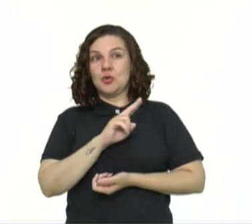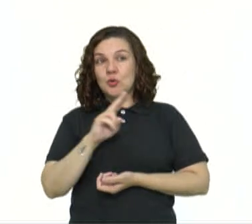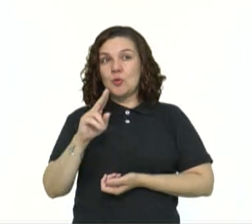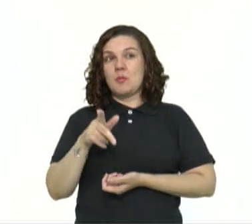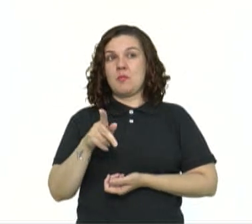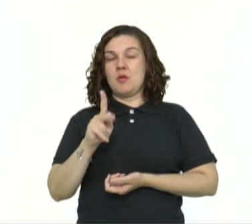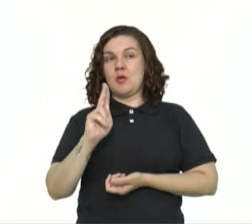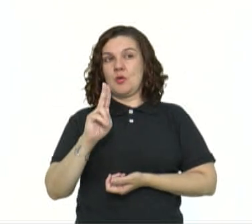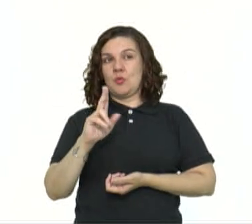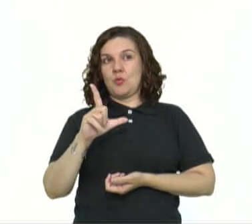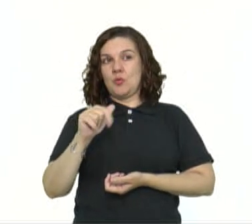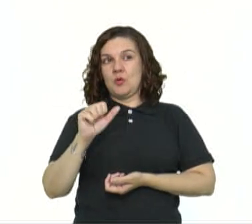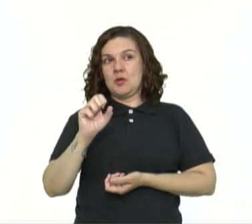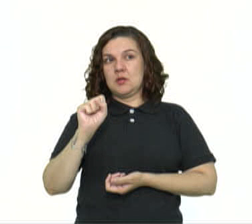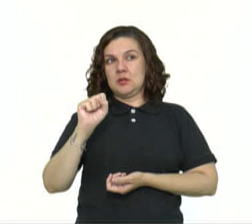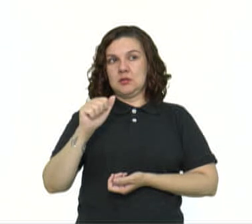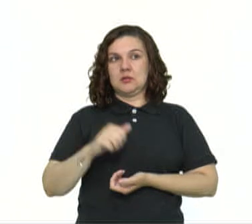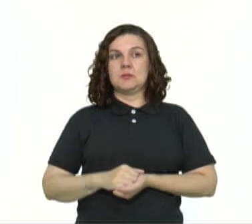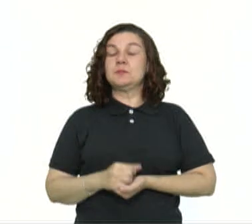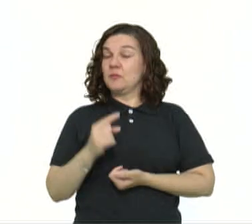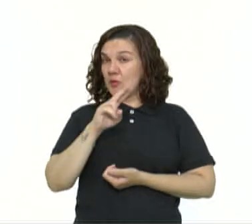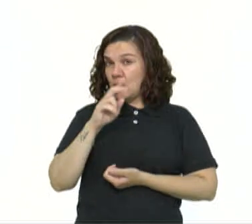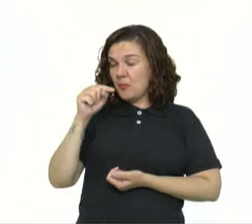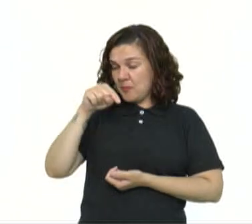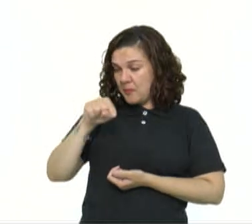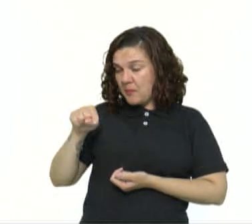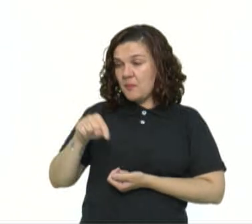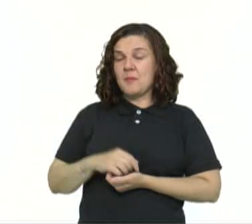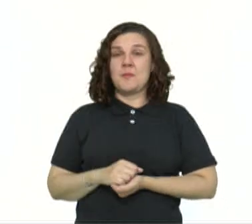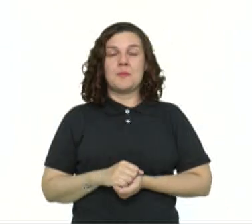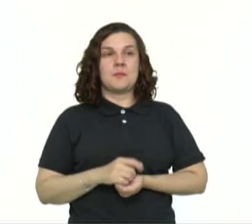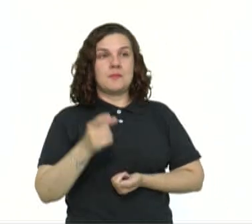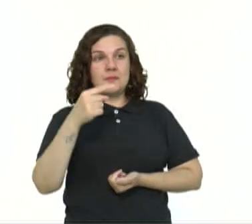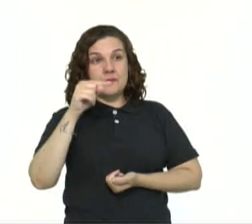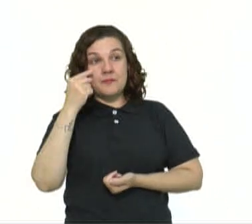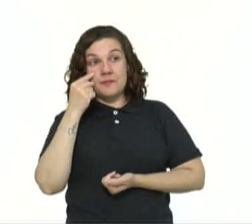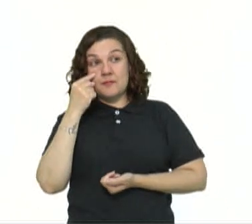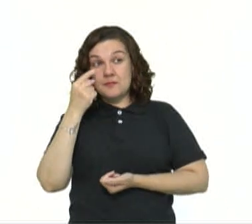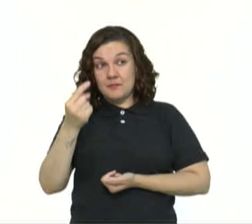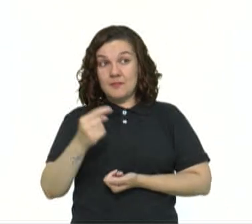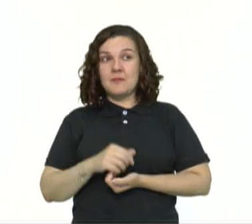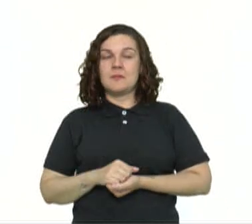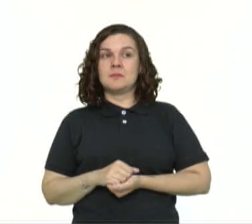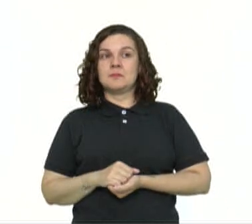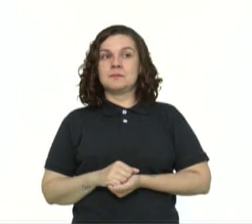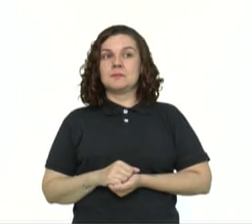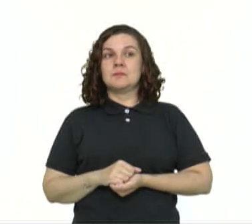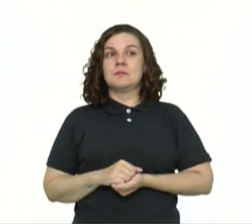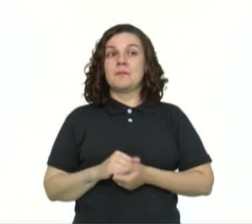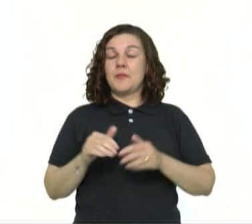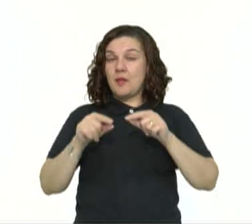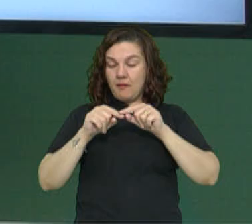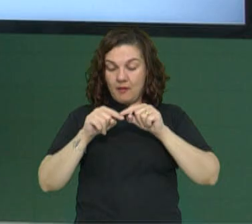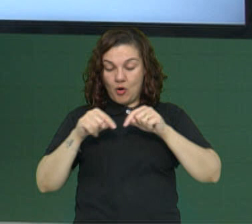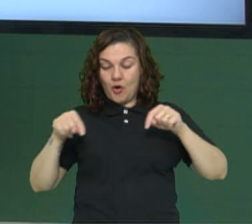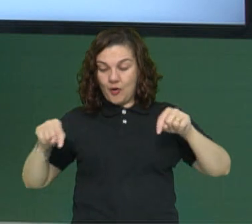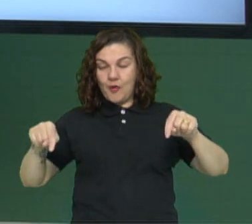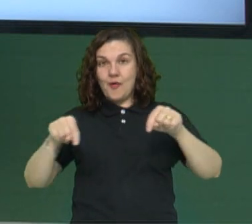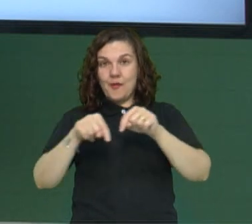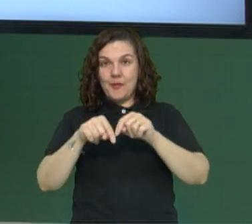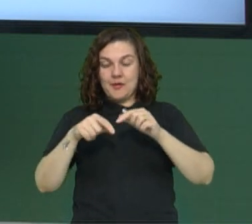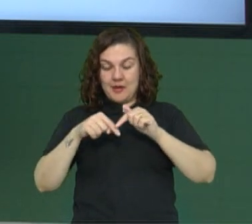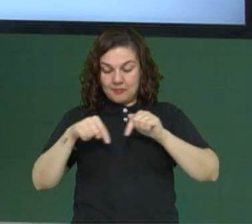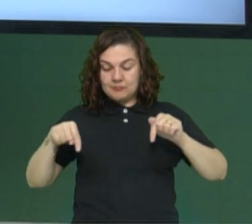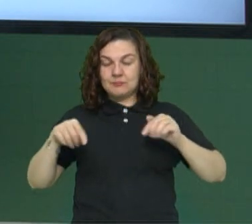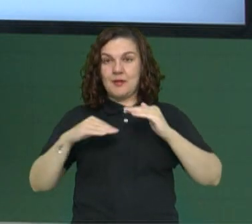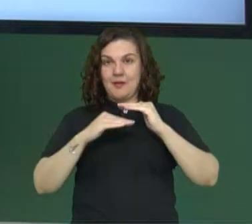cuculás, né, de Chichén Itzá, tá? Então vocês podem observar que são as formas